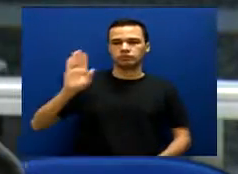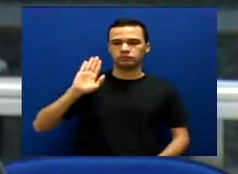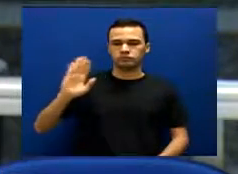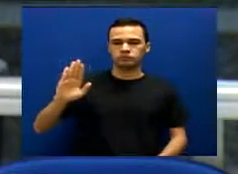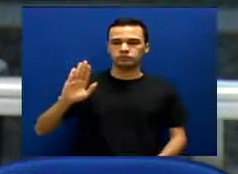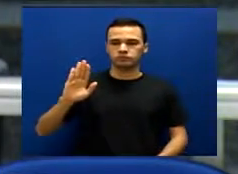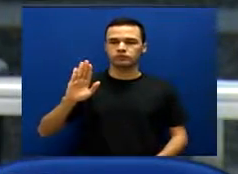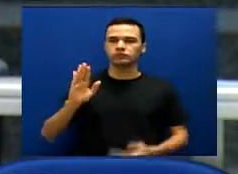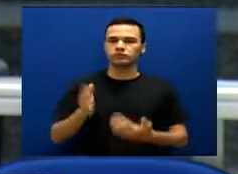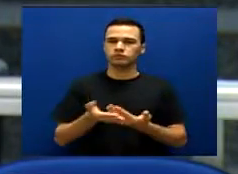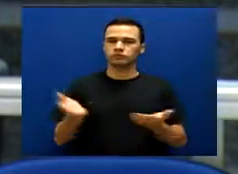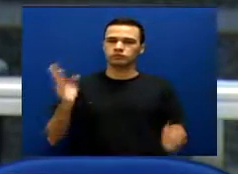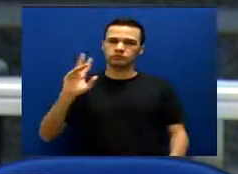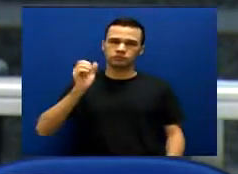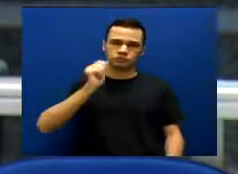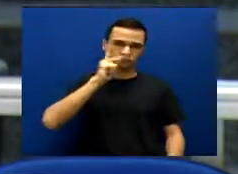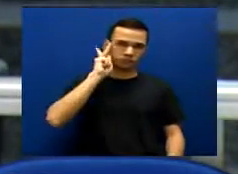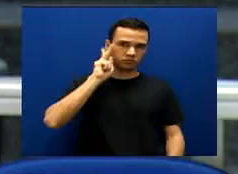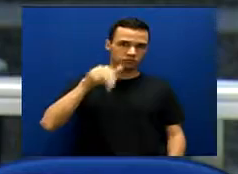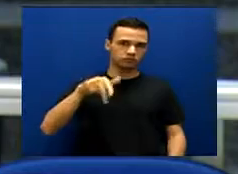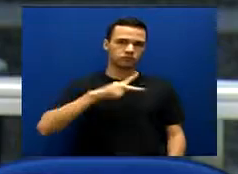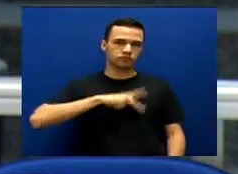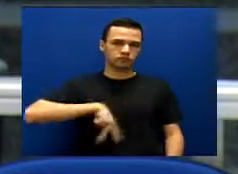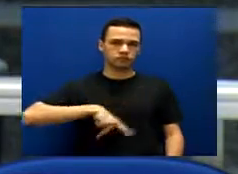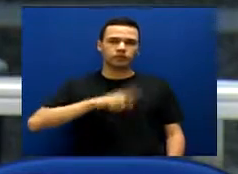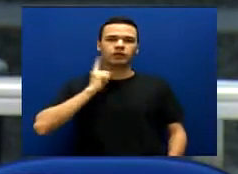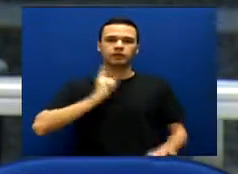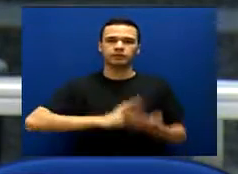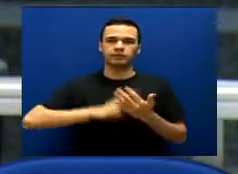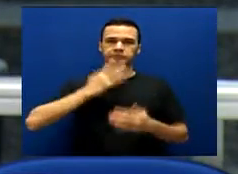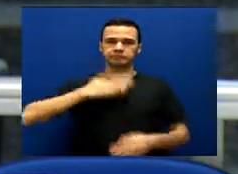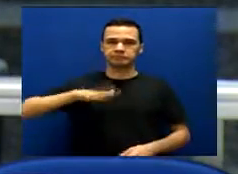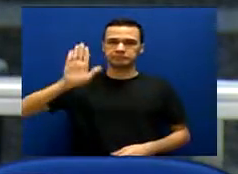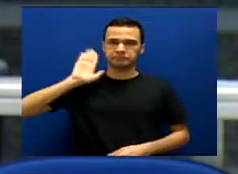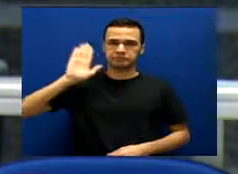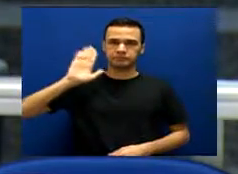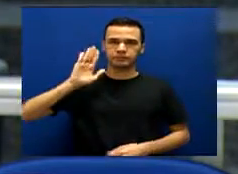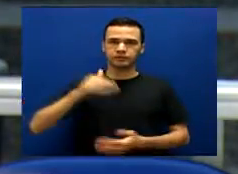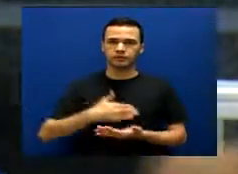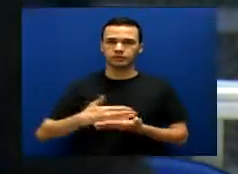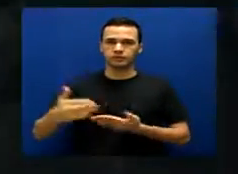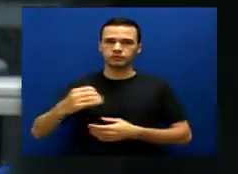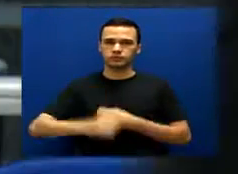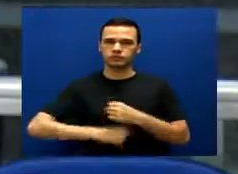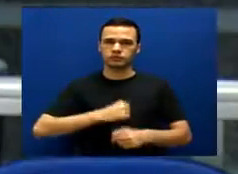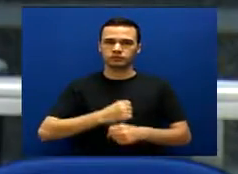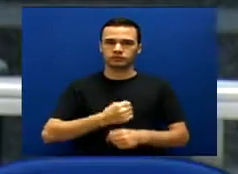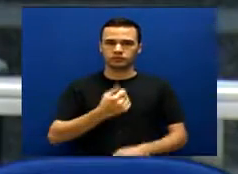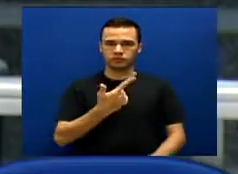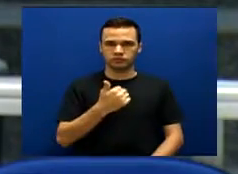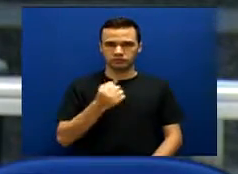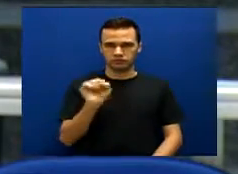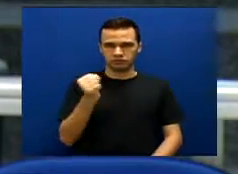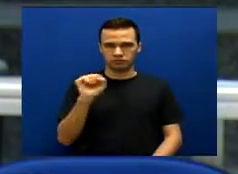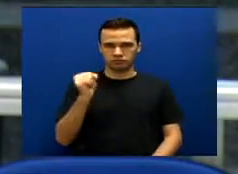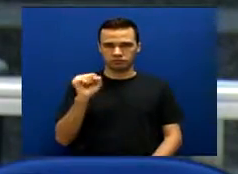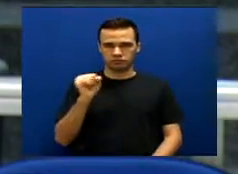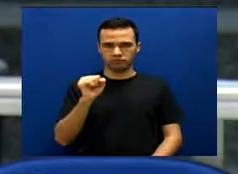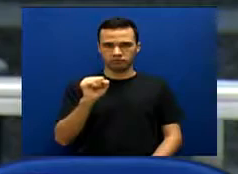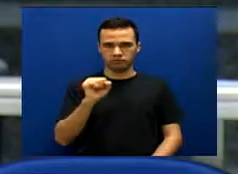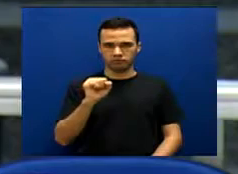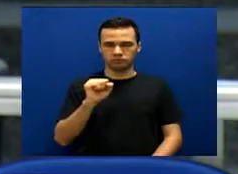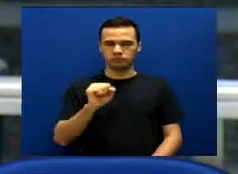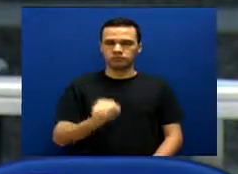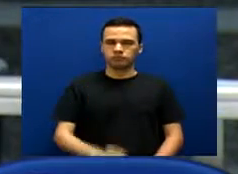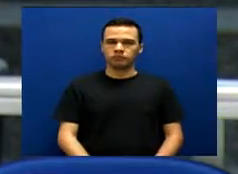estão prometendo, vereador Apolo, presidente, foi promessa, que no início do ano, já,